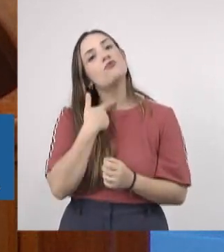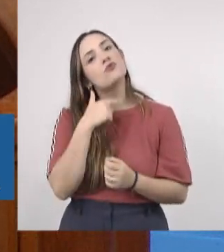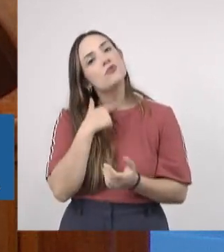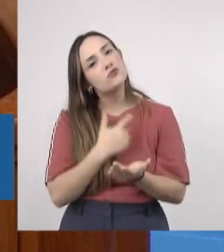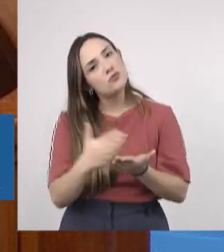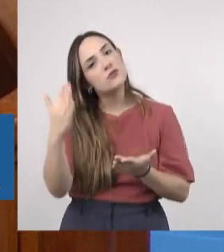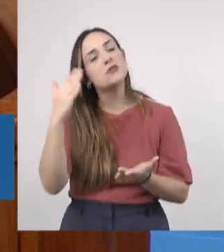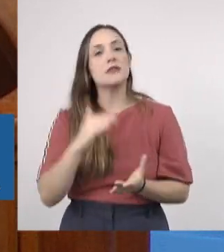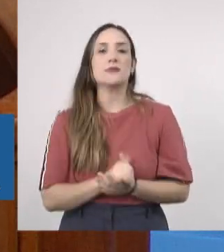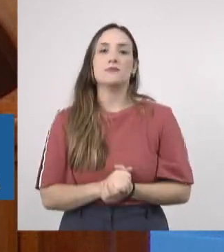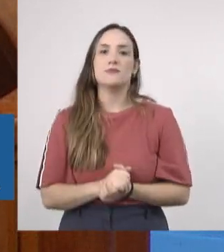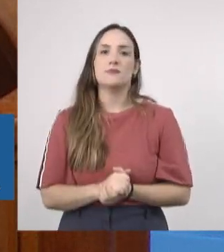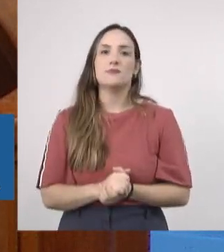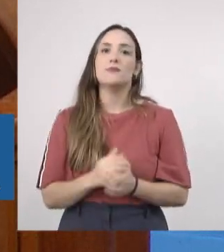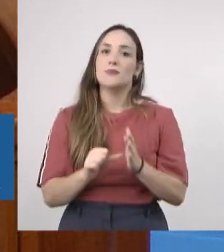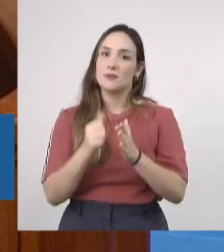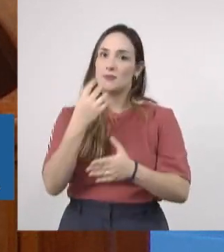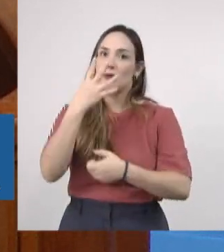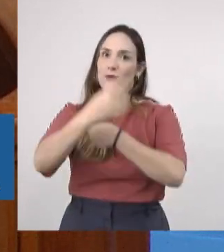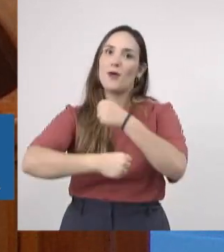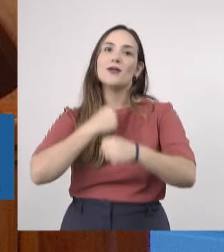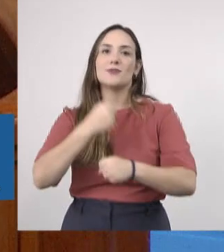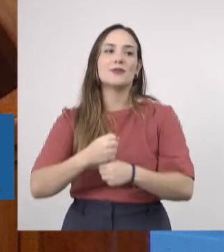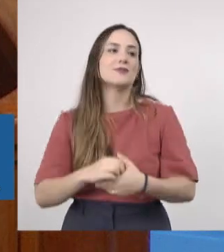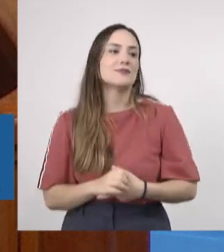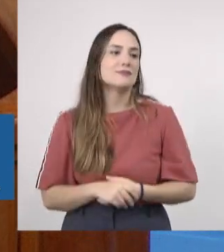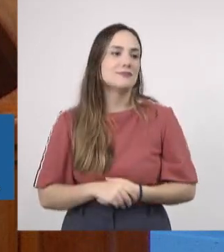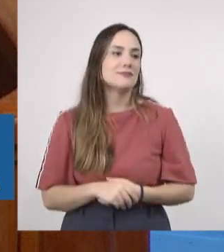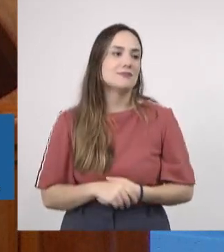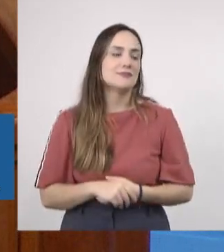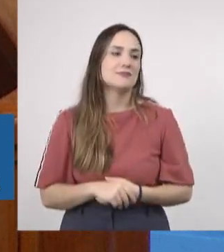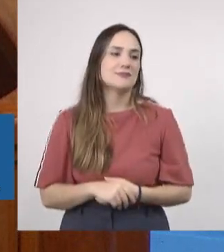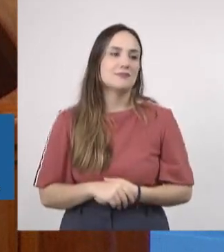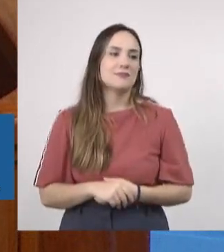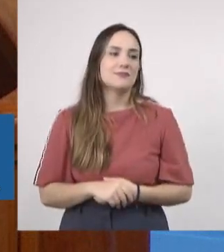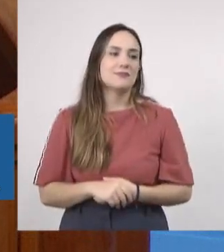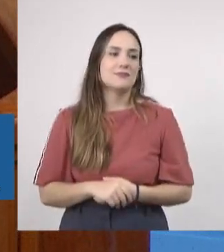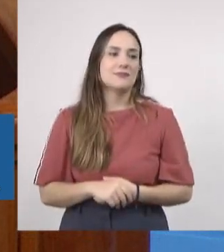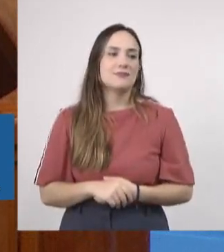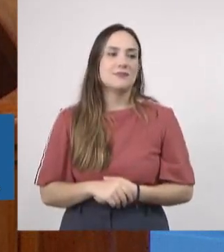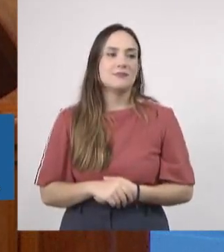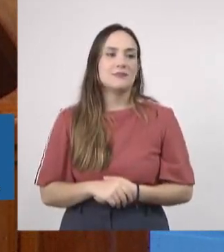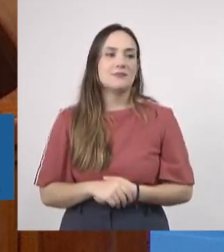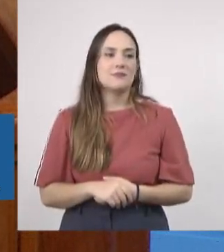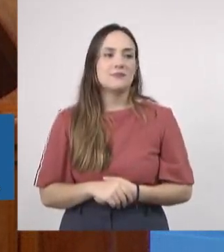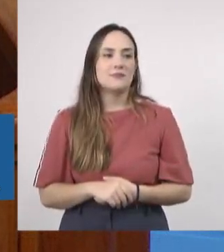iniciativa no seu primeiro mandato, né, e me colocar à disposição.